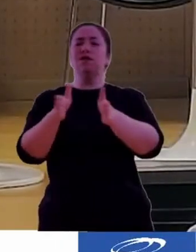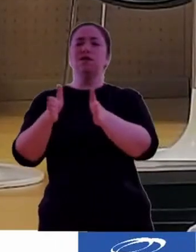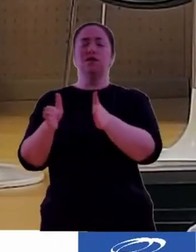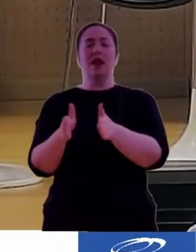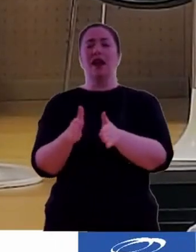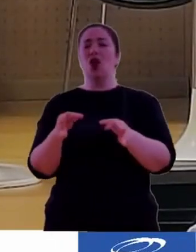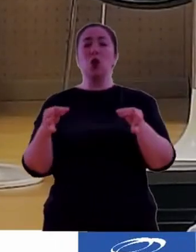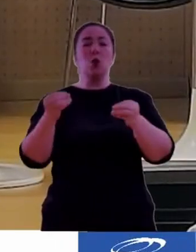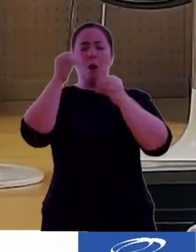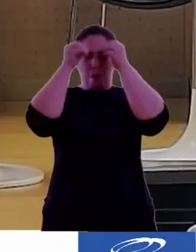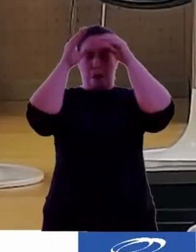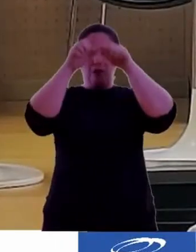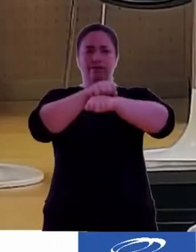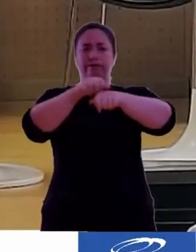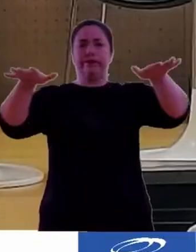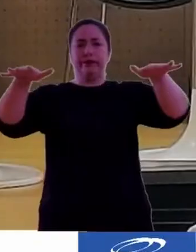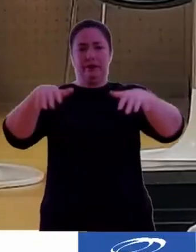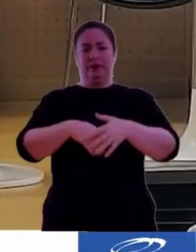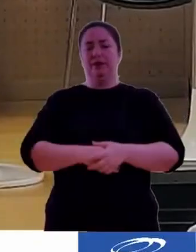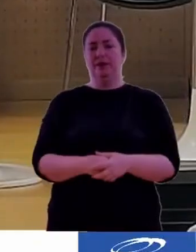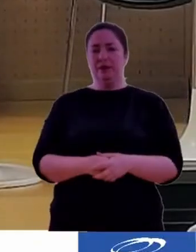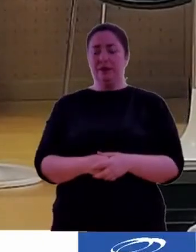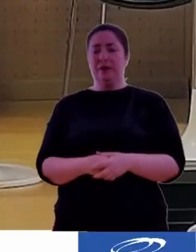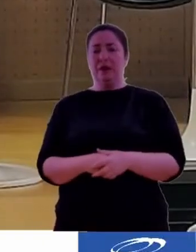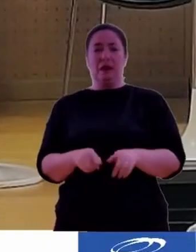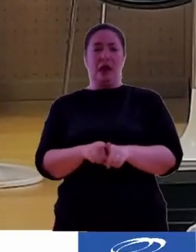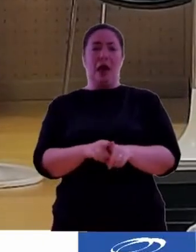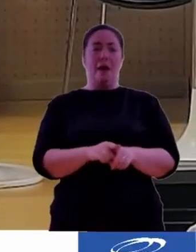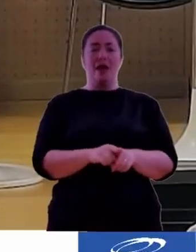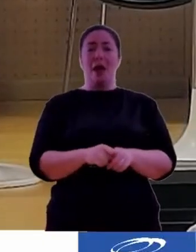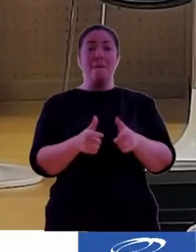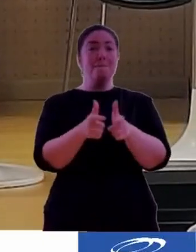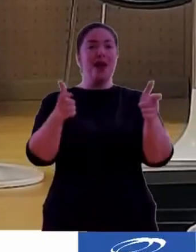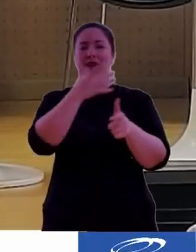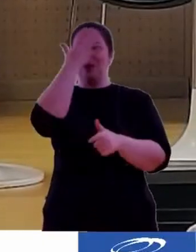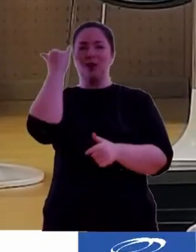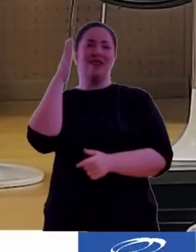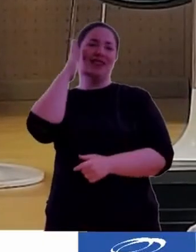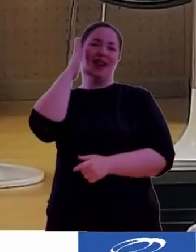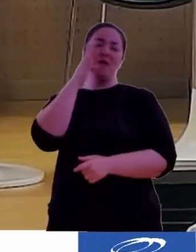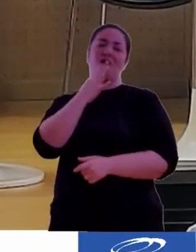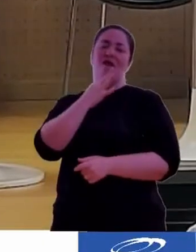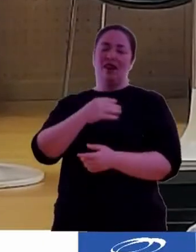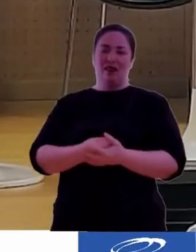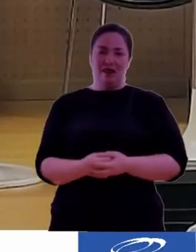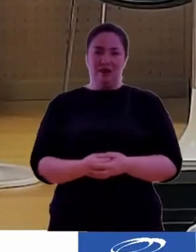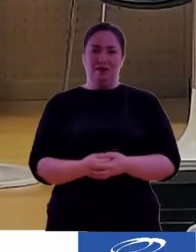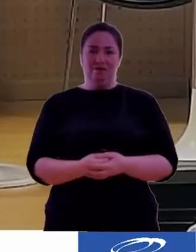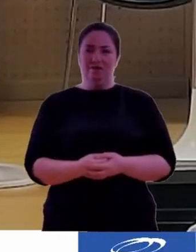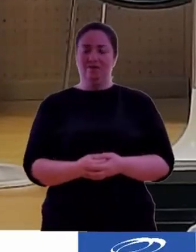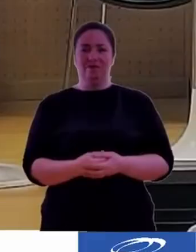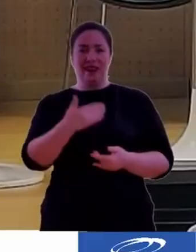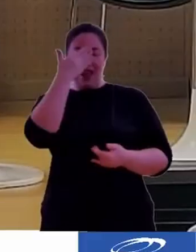todo esse conhecimento possa ser espalhado e atingir o maior número de pessoas possível. Tá? Então, eu queria agradecer, em nome da